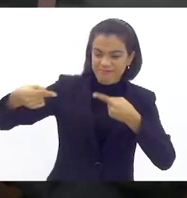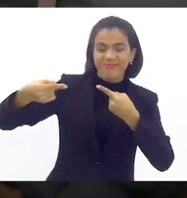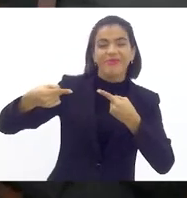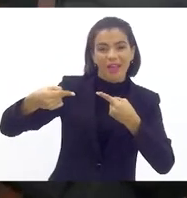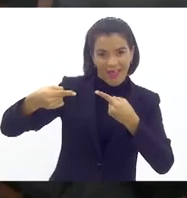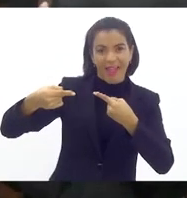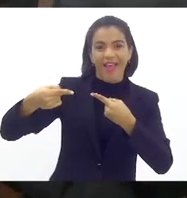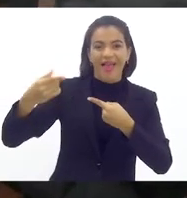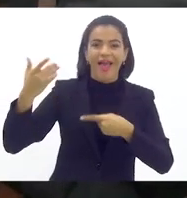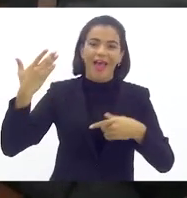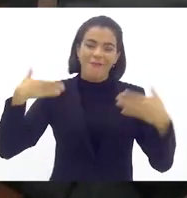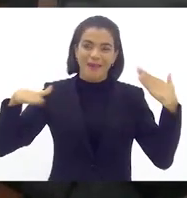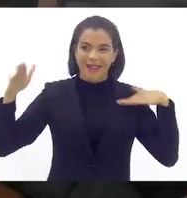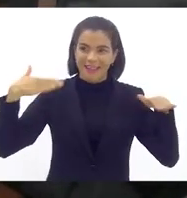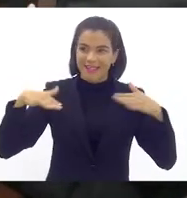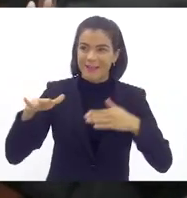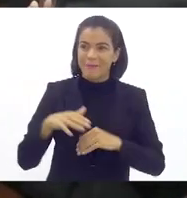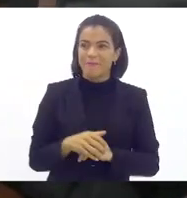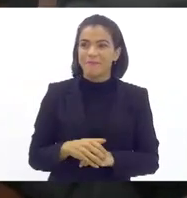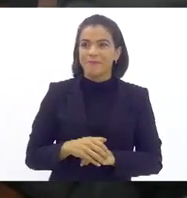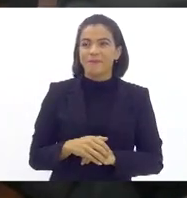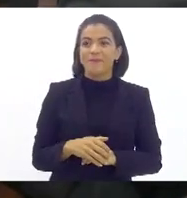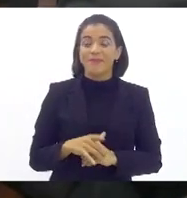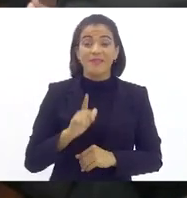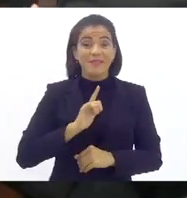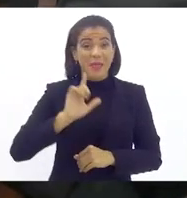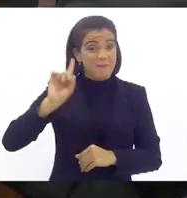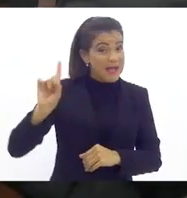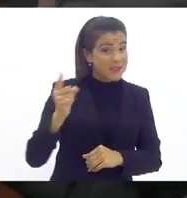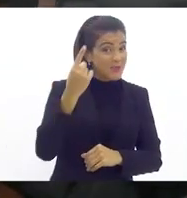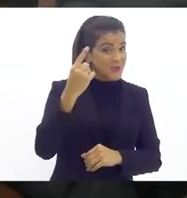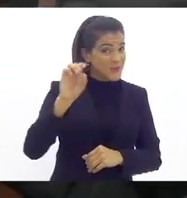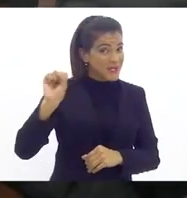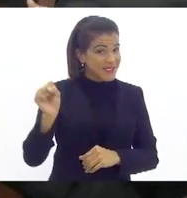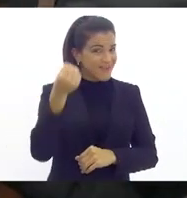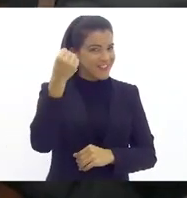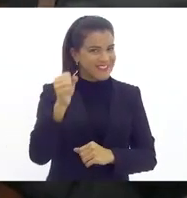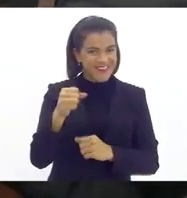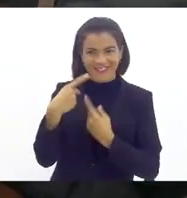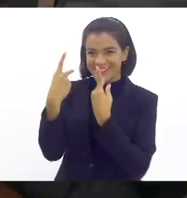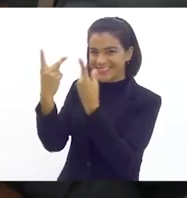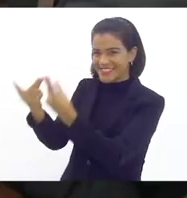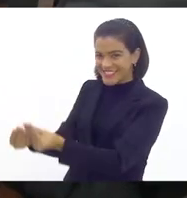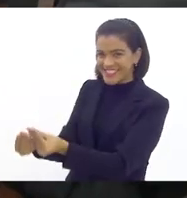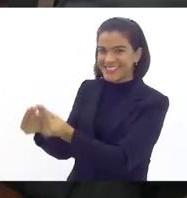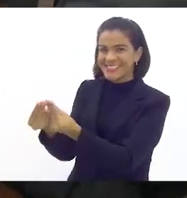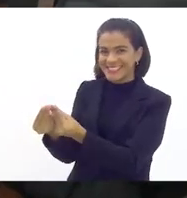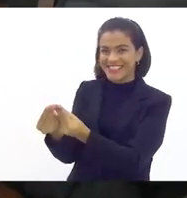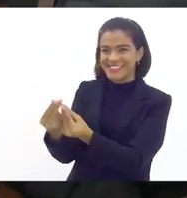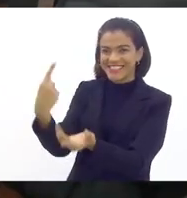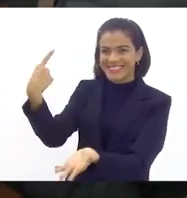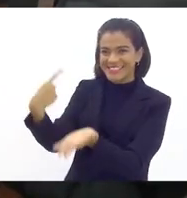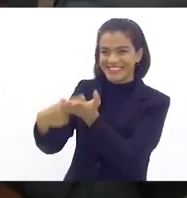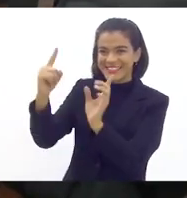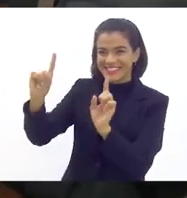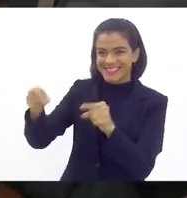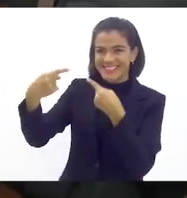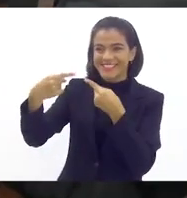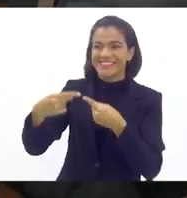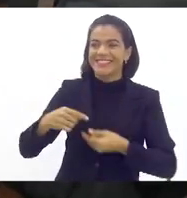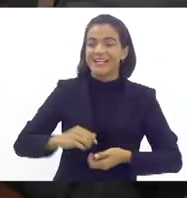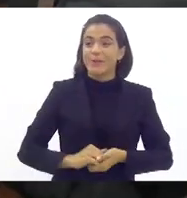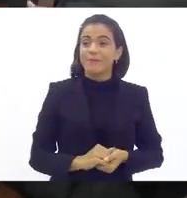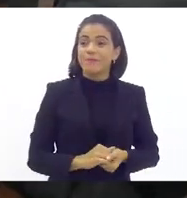usando a nossa lei. Então, aí, já tem mais uma cerveja que você vai ganhar no próximo aposta. Com certeza.